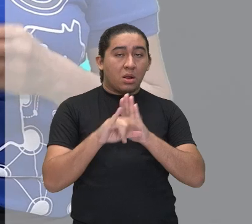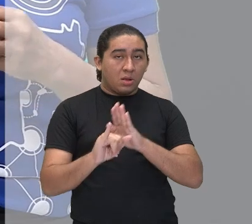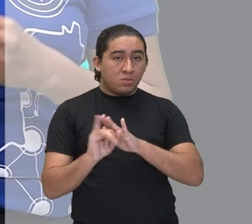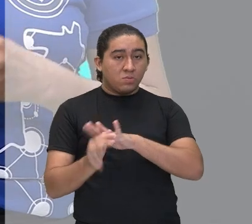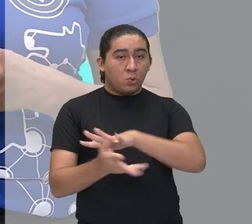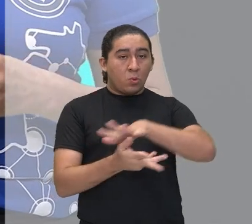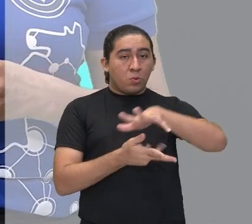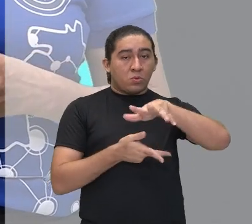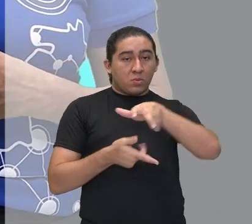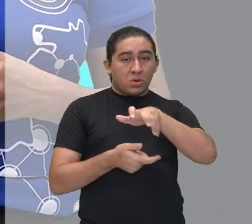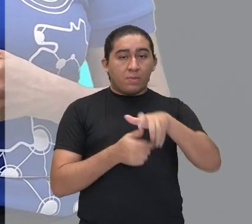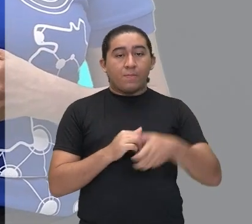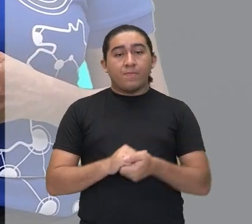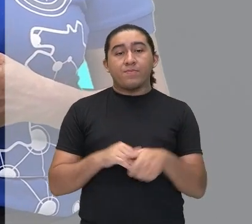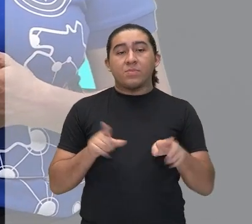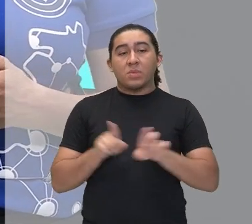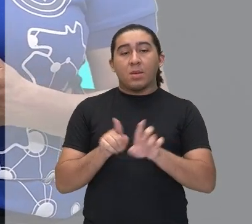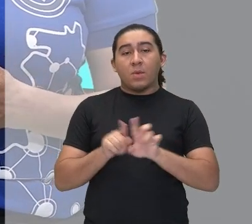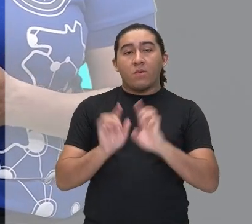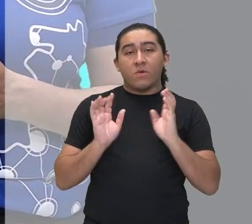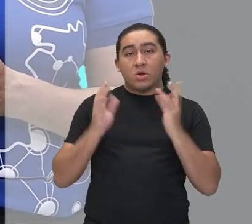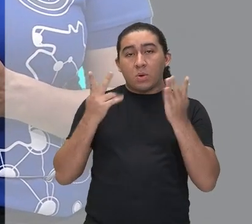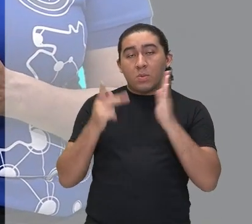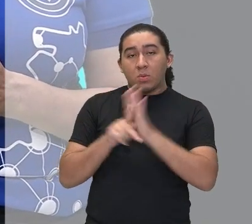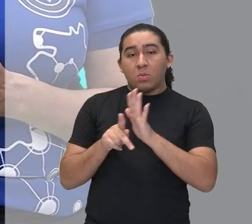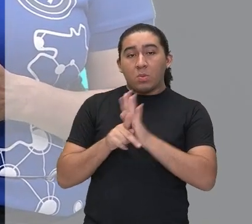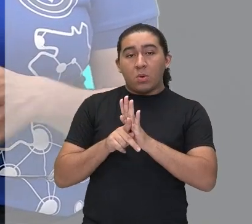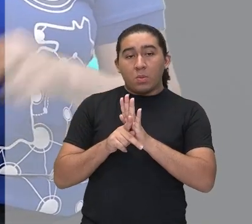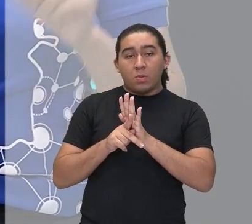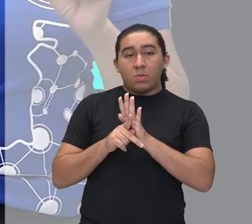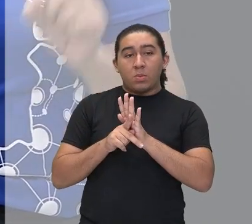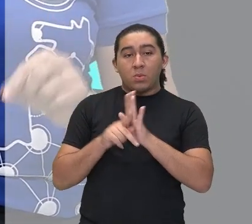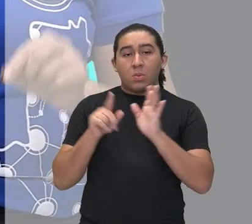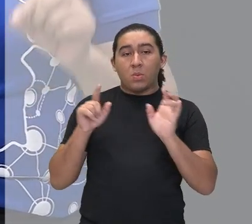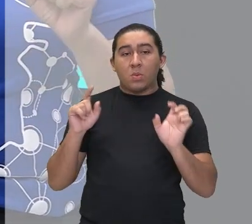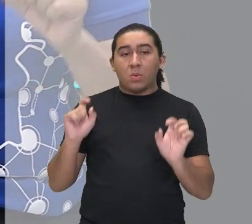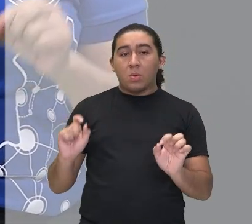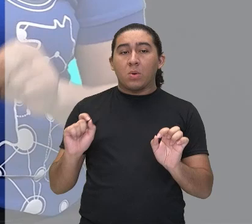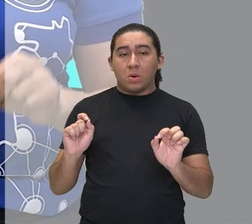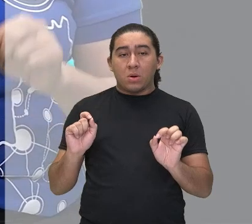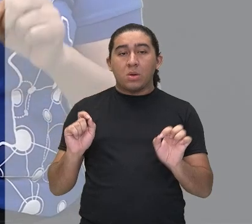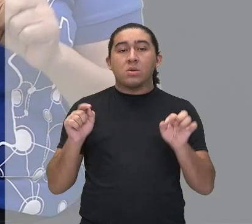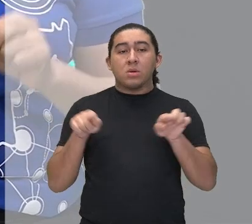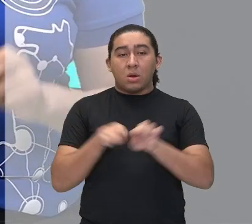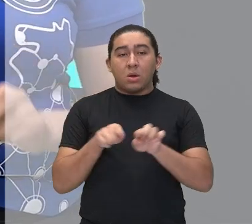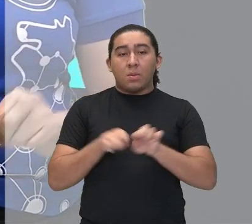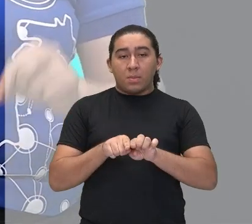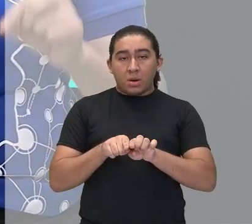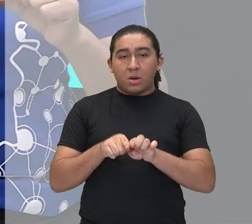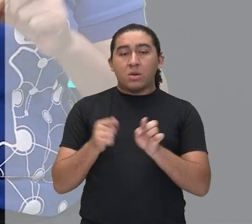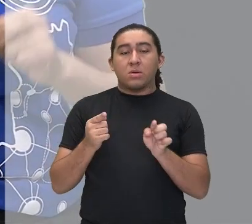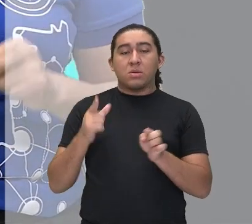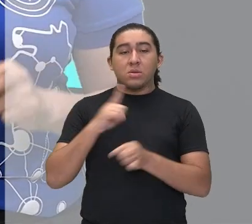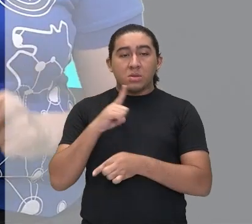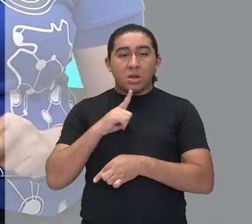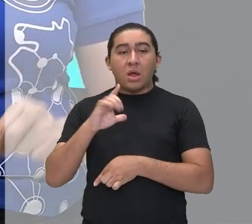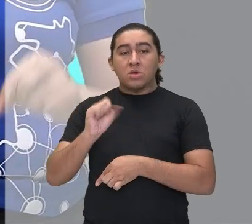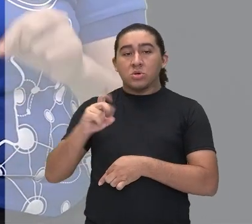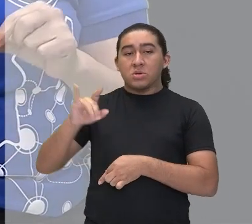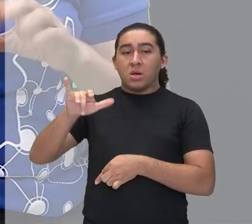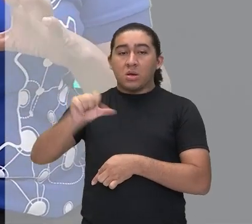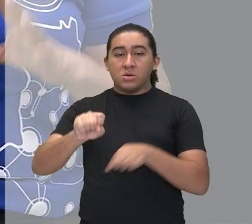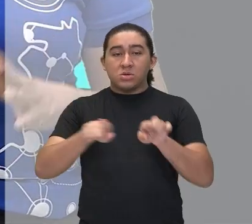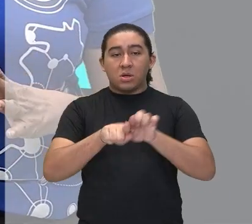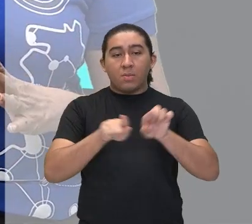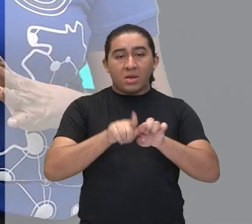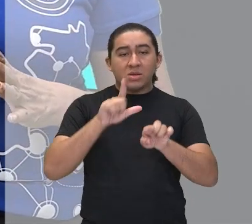universais, inclusive os fenômenos sociais. Então, o homem determinado pela raça, pela história